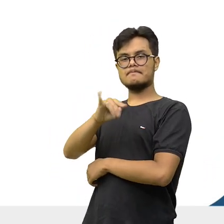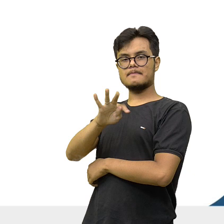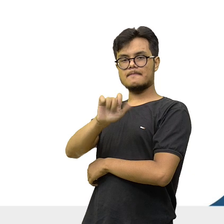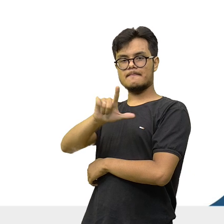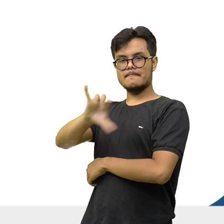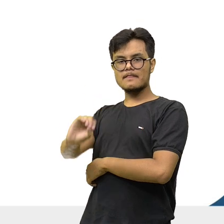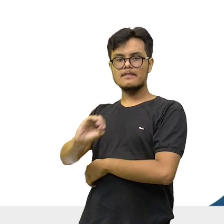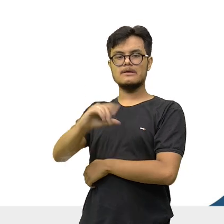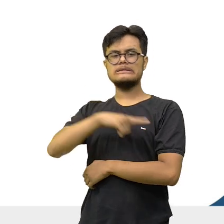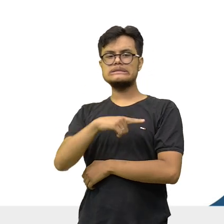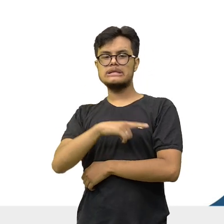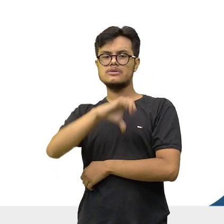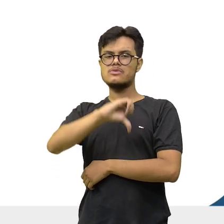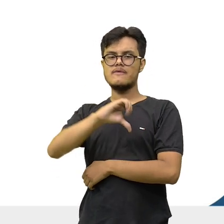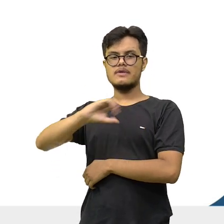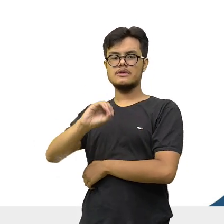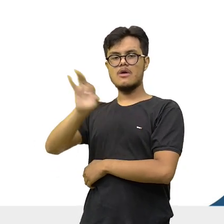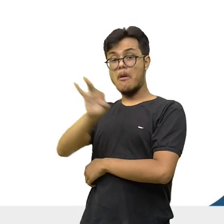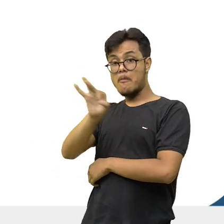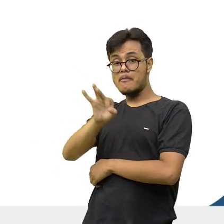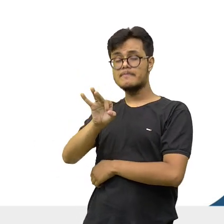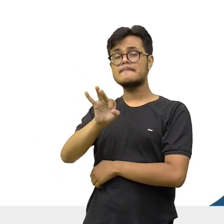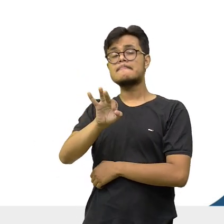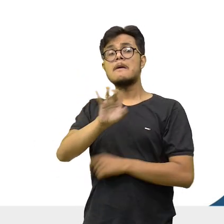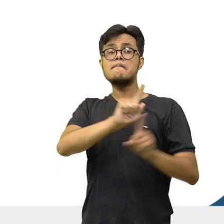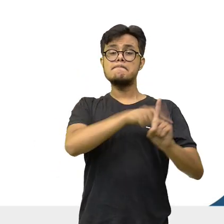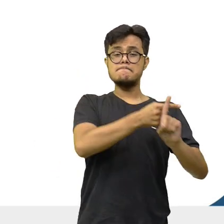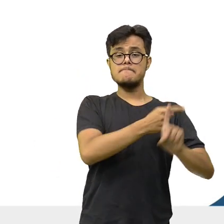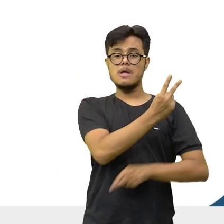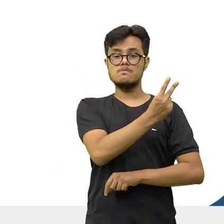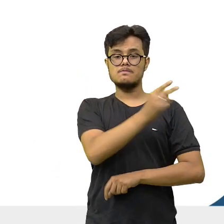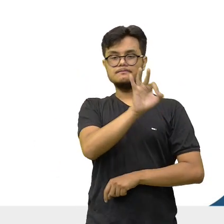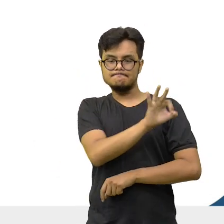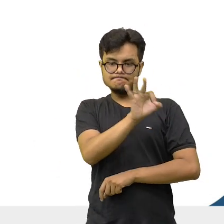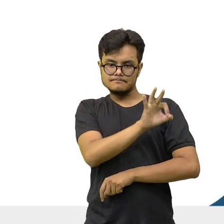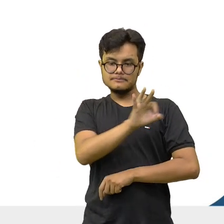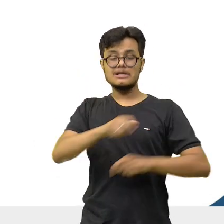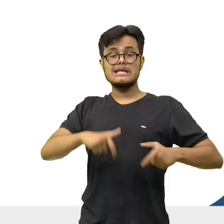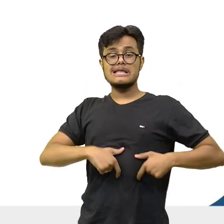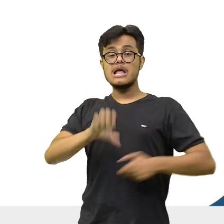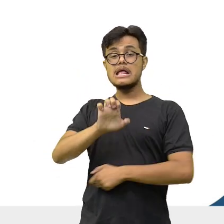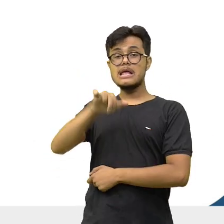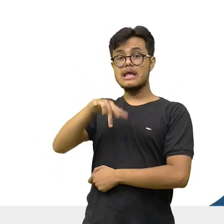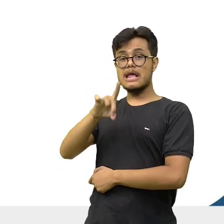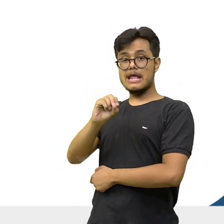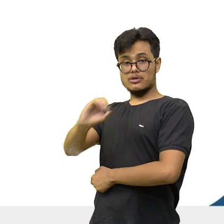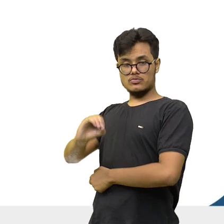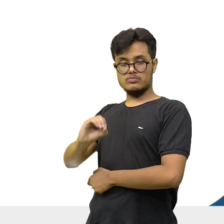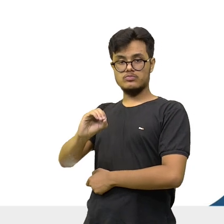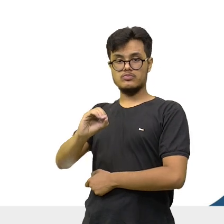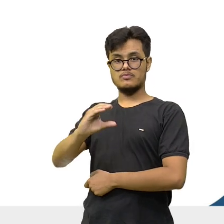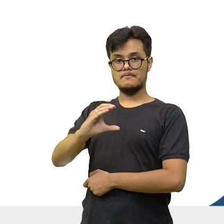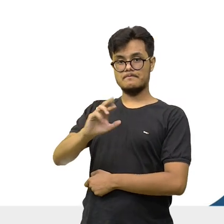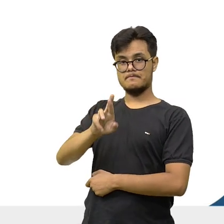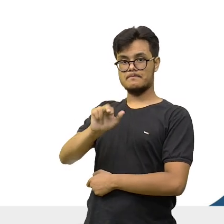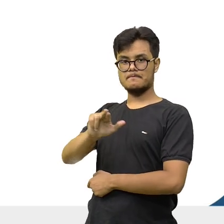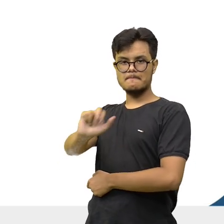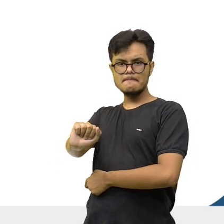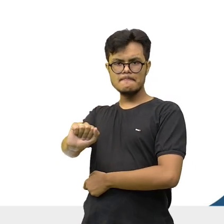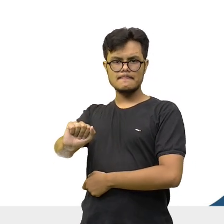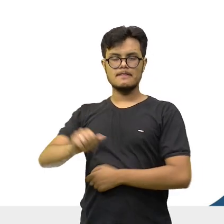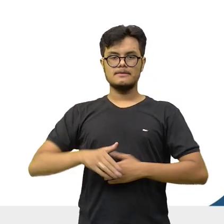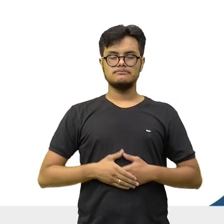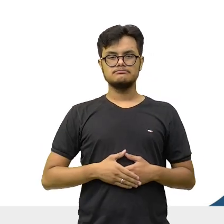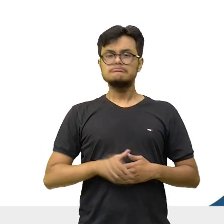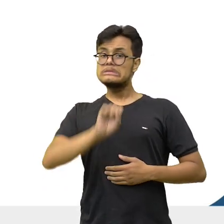porção exócrina e 2% à porção endócrina. Olha lá o que a gente acabou de falar, né? Essa dupla